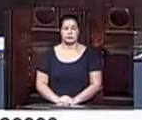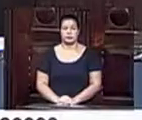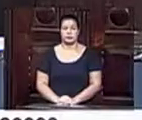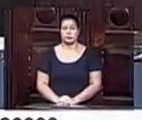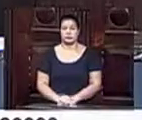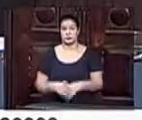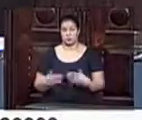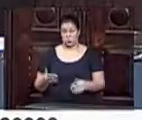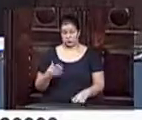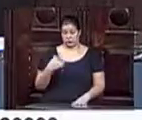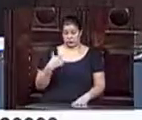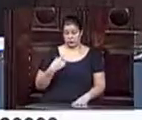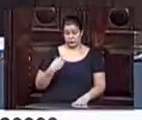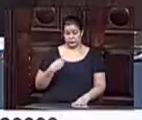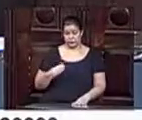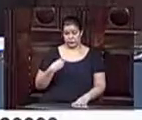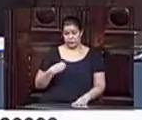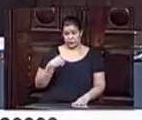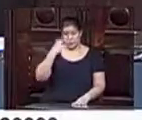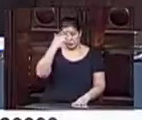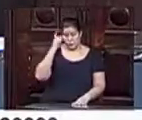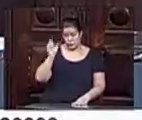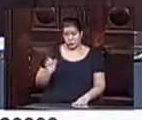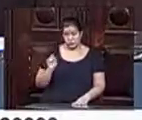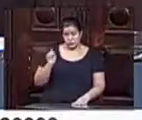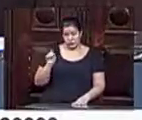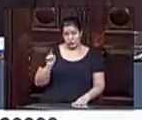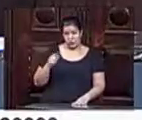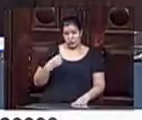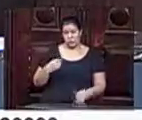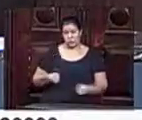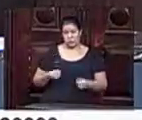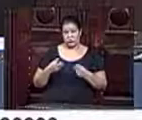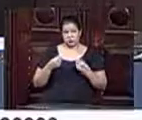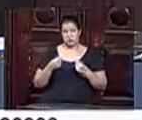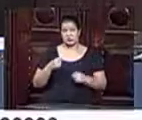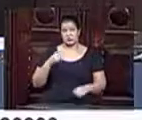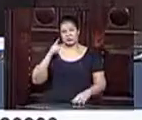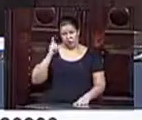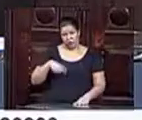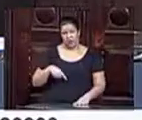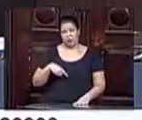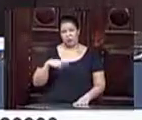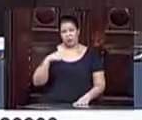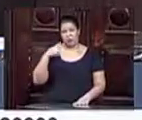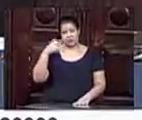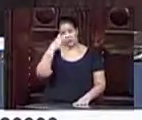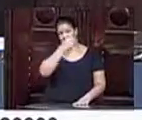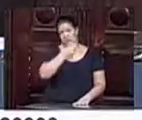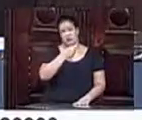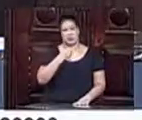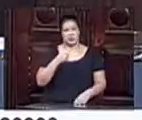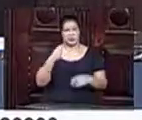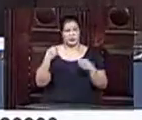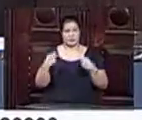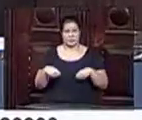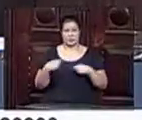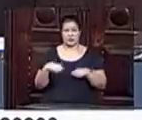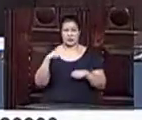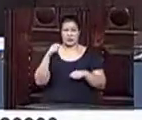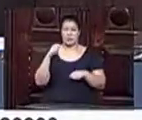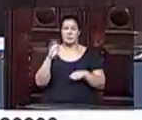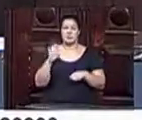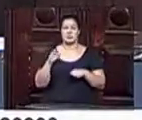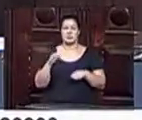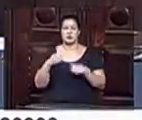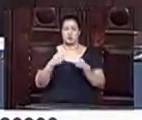Salvar a vida do paciente com câncer depende do tempo em que você